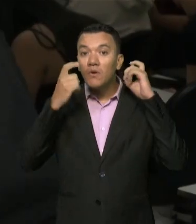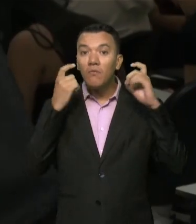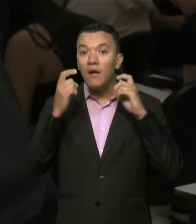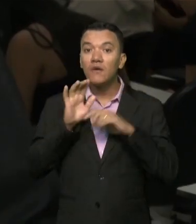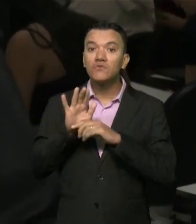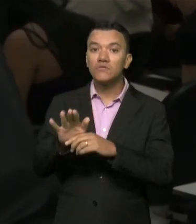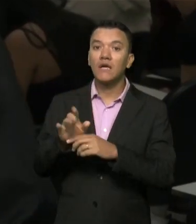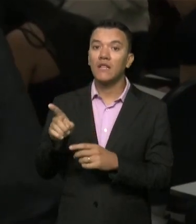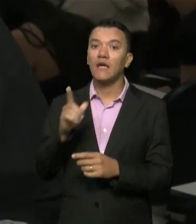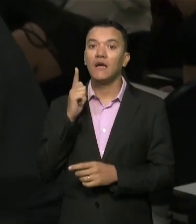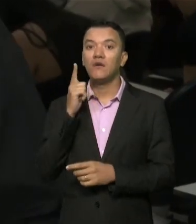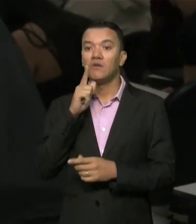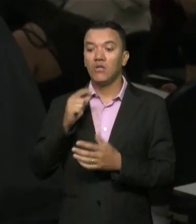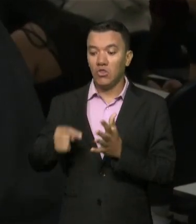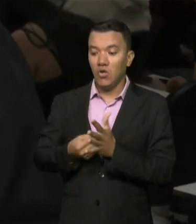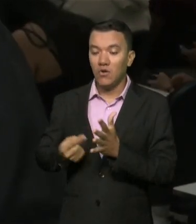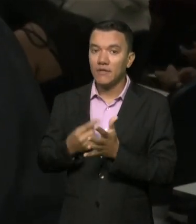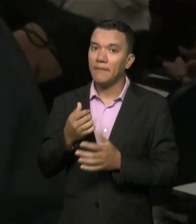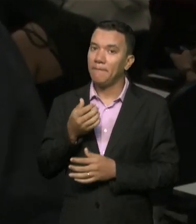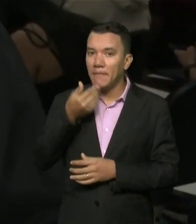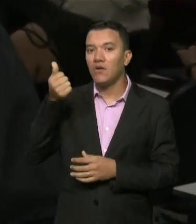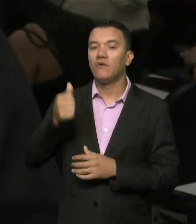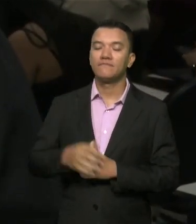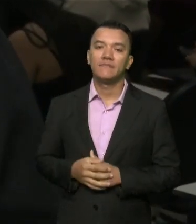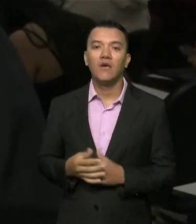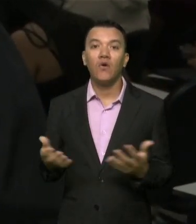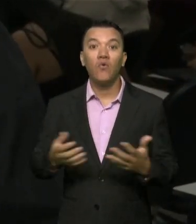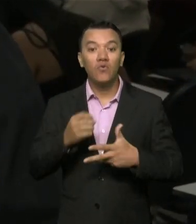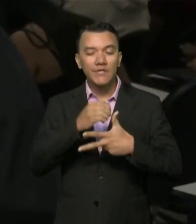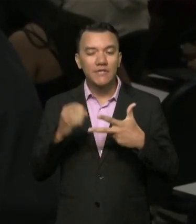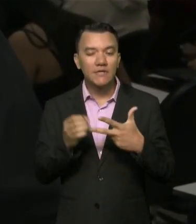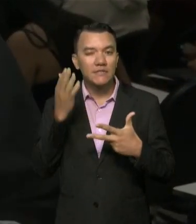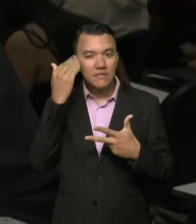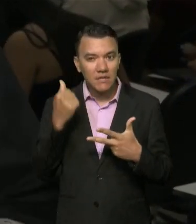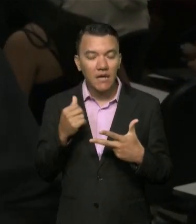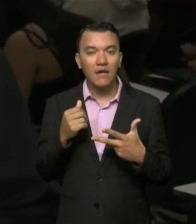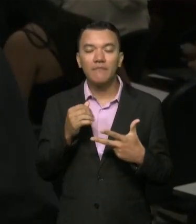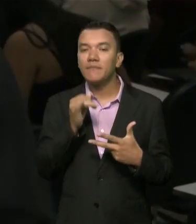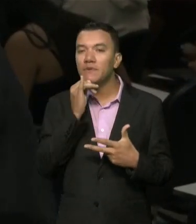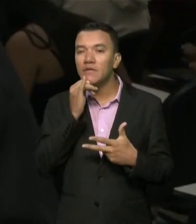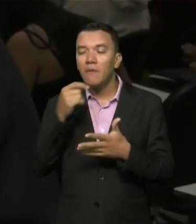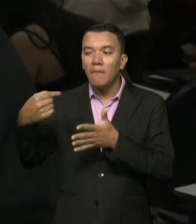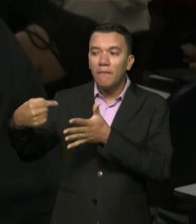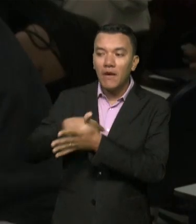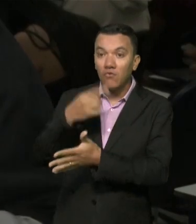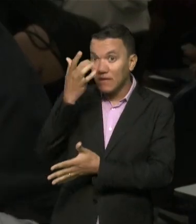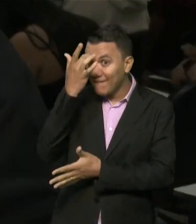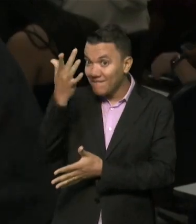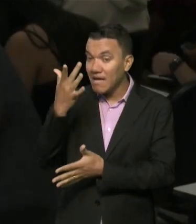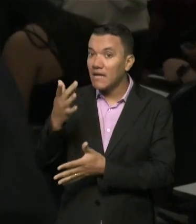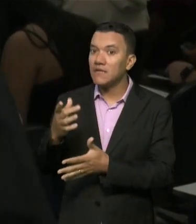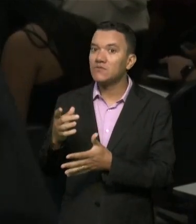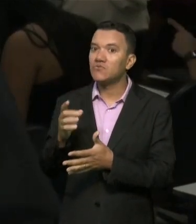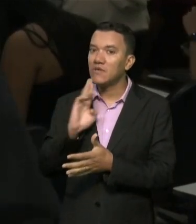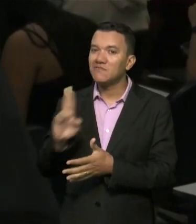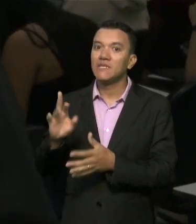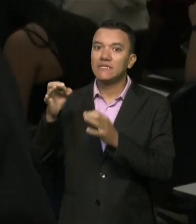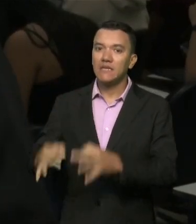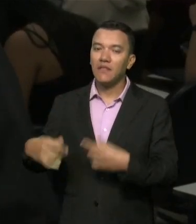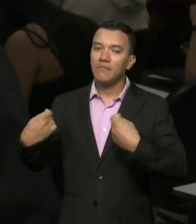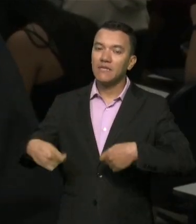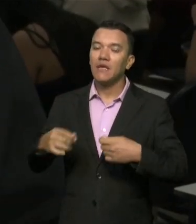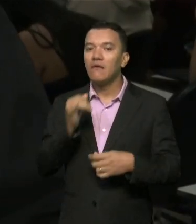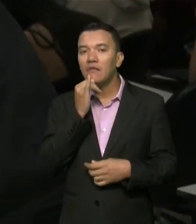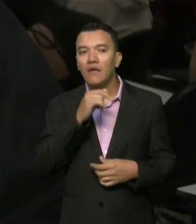buscar o melhor resultado. Atualmente, nós sabemos que o Enem valoriza muito as questões mais fáceis para a gente evitar até mesmo de fazer questões